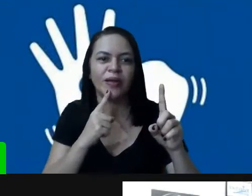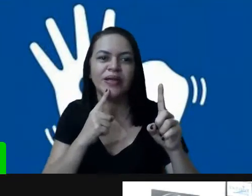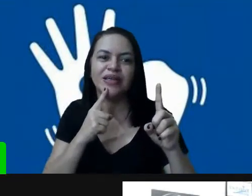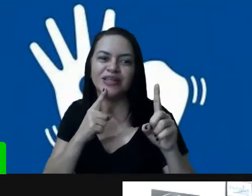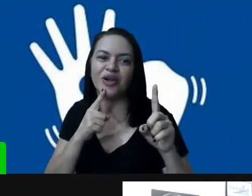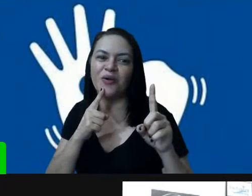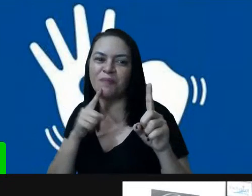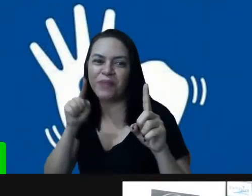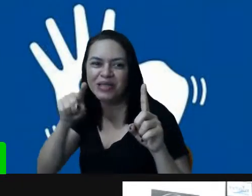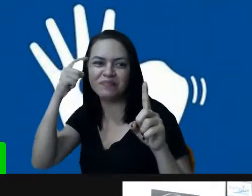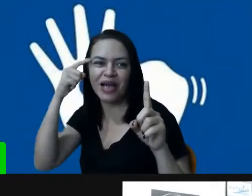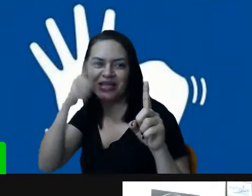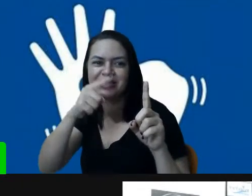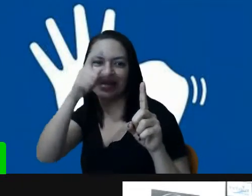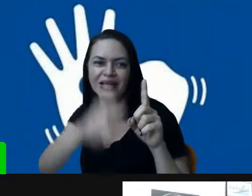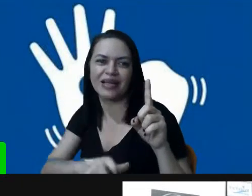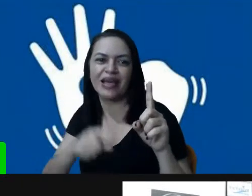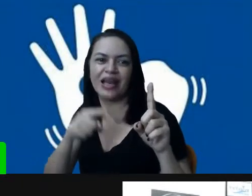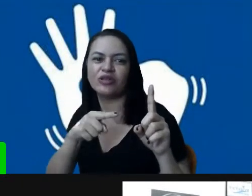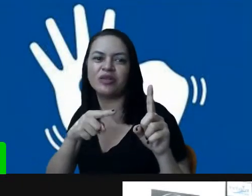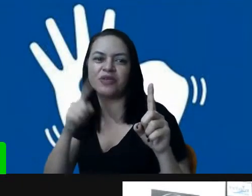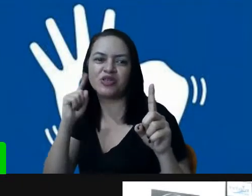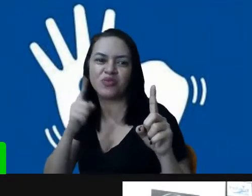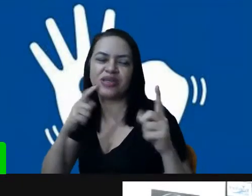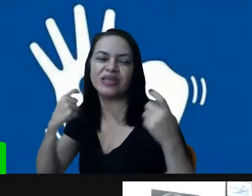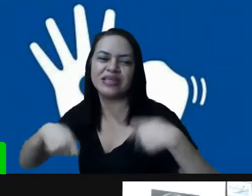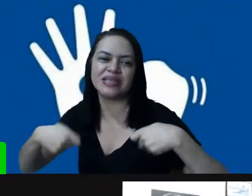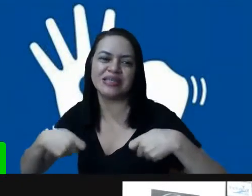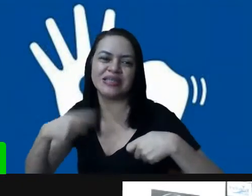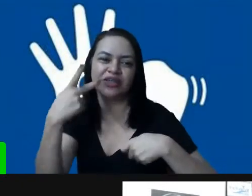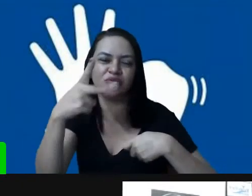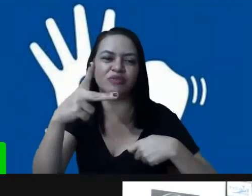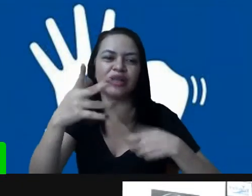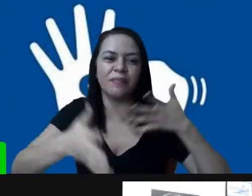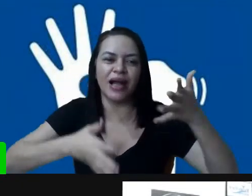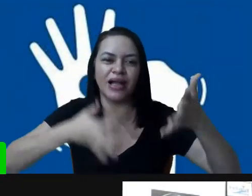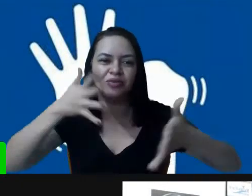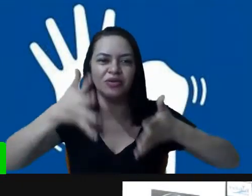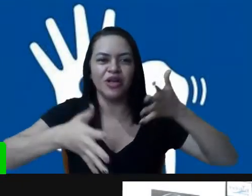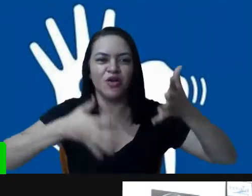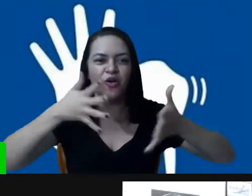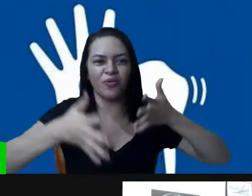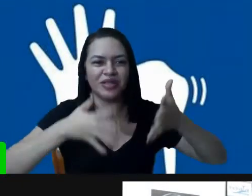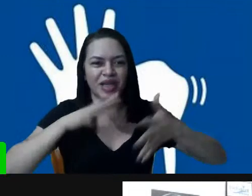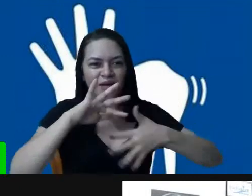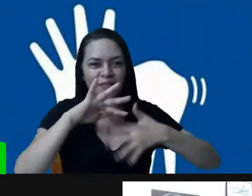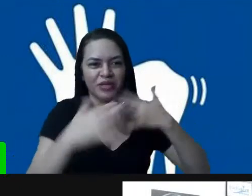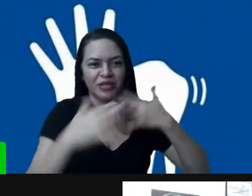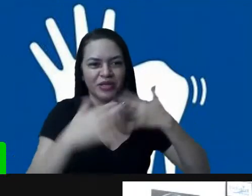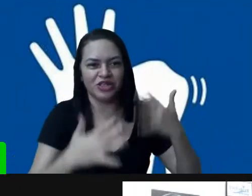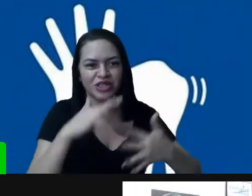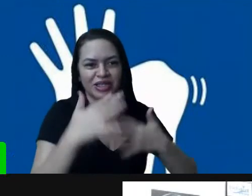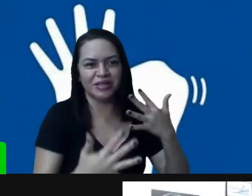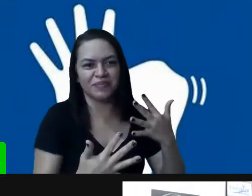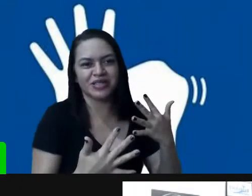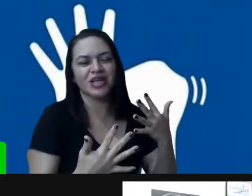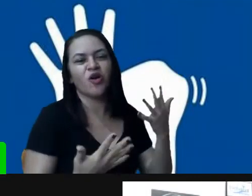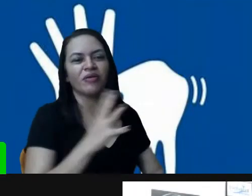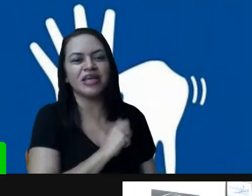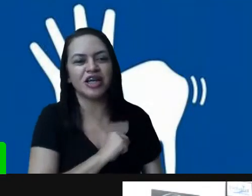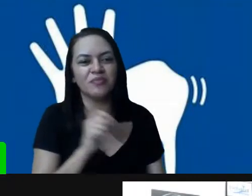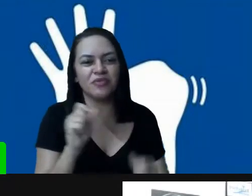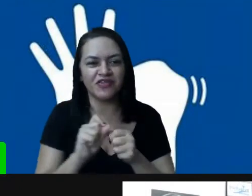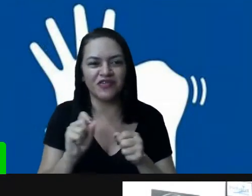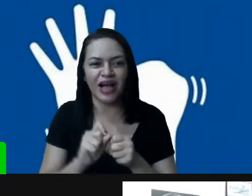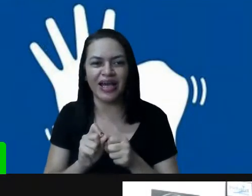pessoa. Então, pense mais naquela outra pessoa que necessita do teu trabalho como intérprete de Libras, como alguém